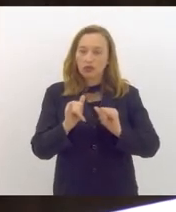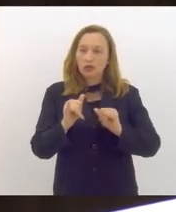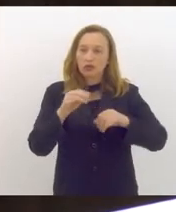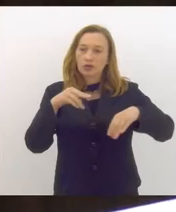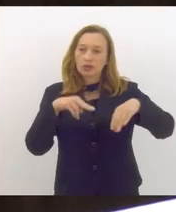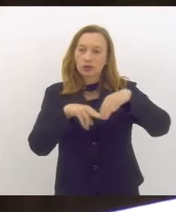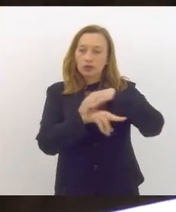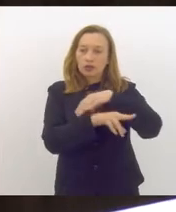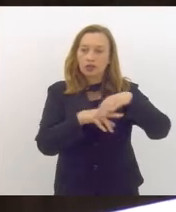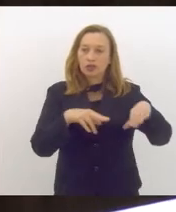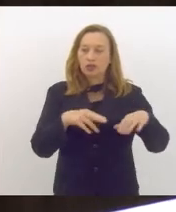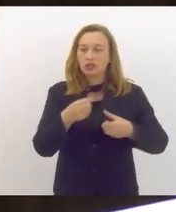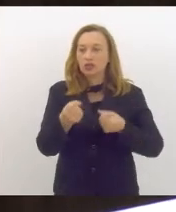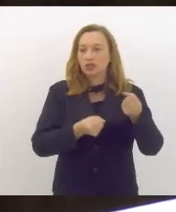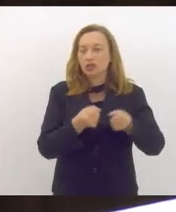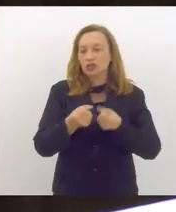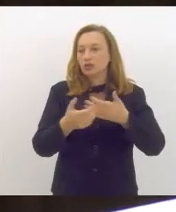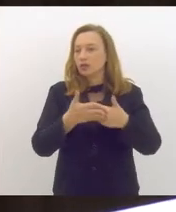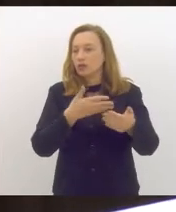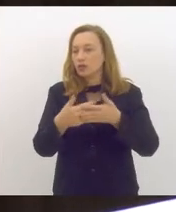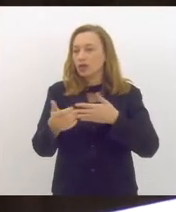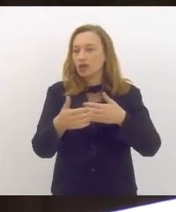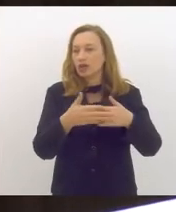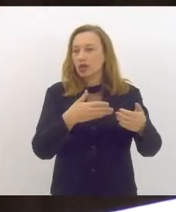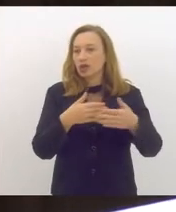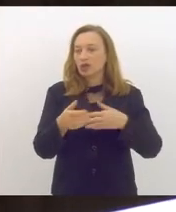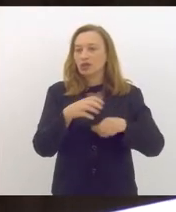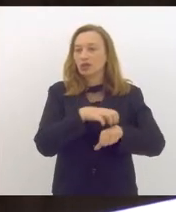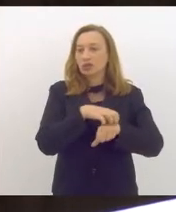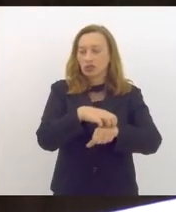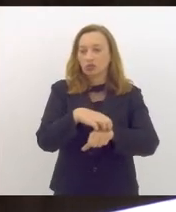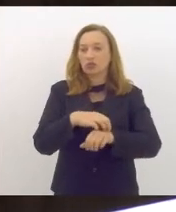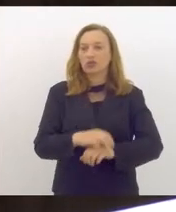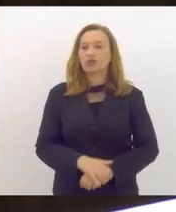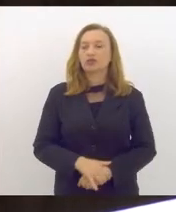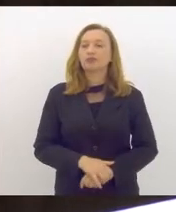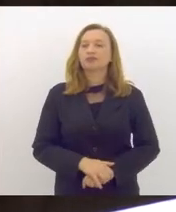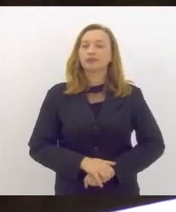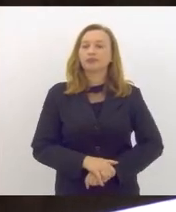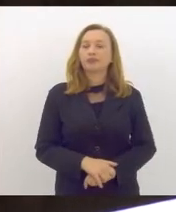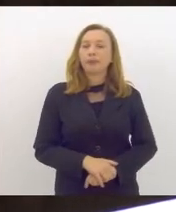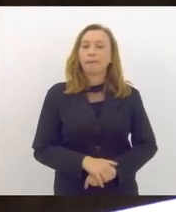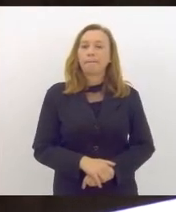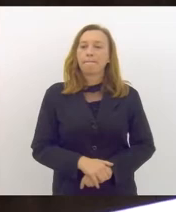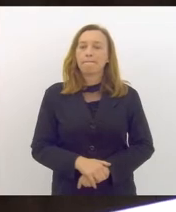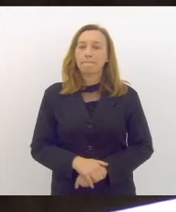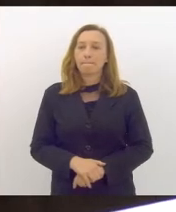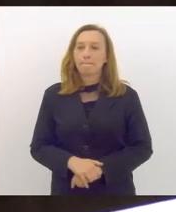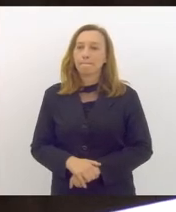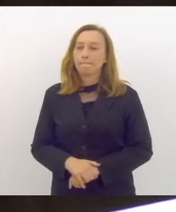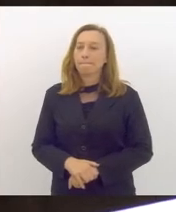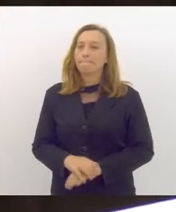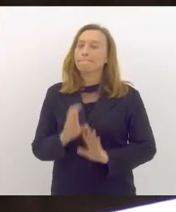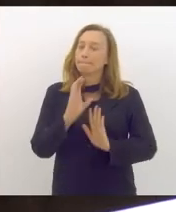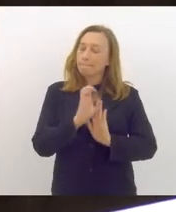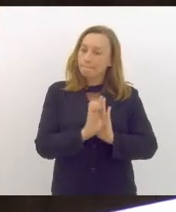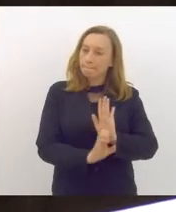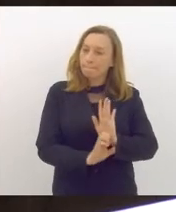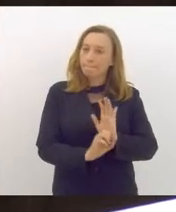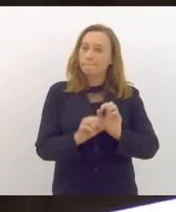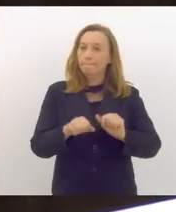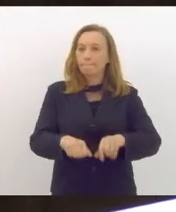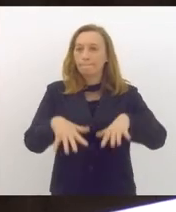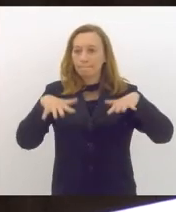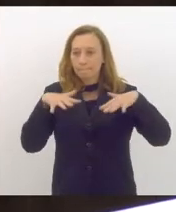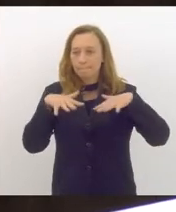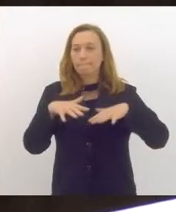subterrâneas de trânsito em qualquer modalidade de transporte. Parecer às emendas de